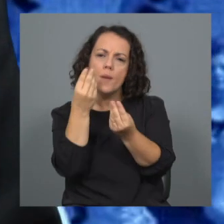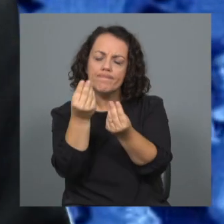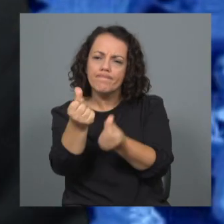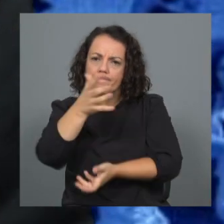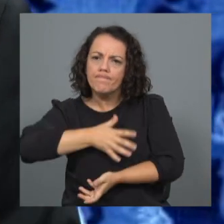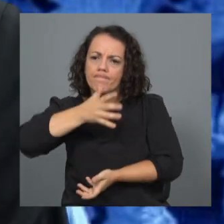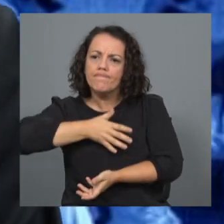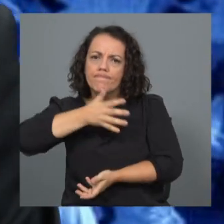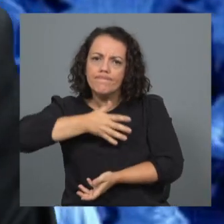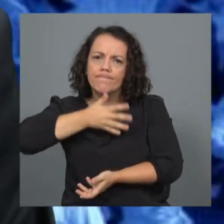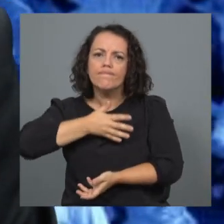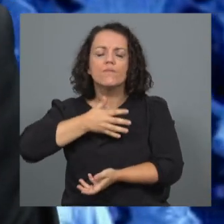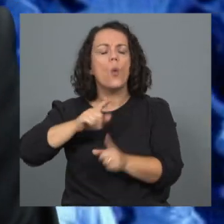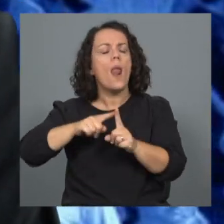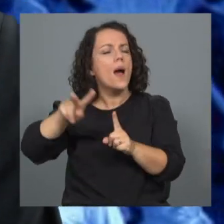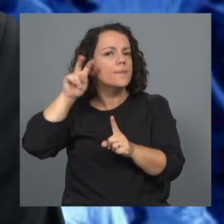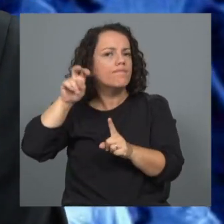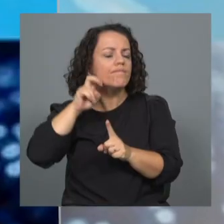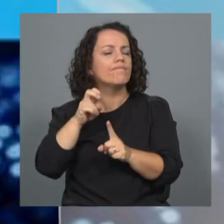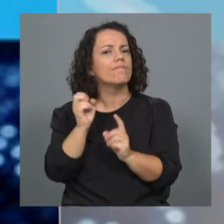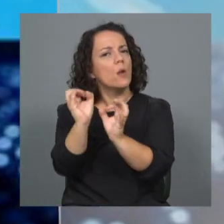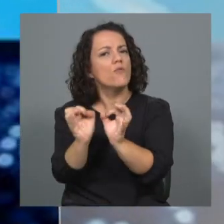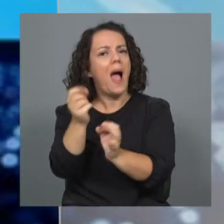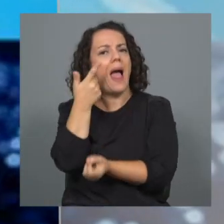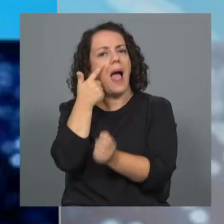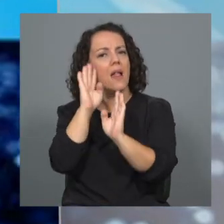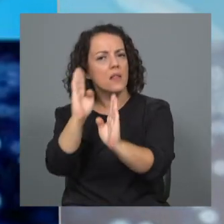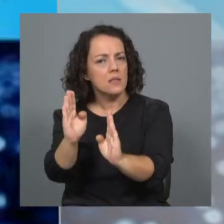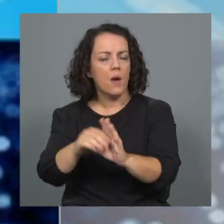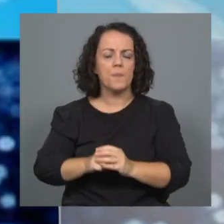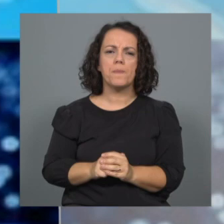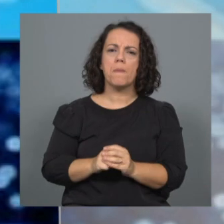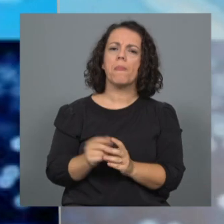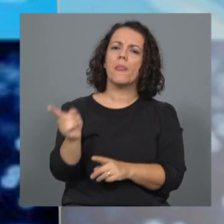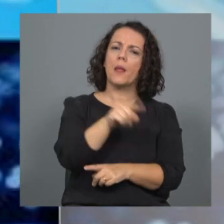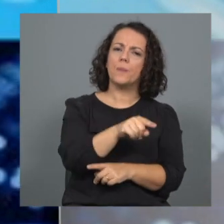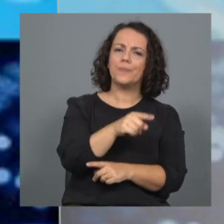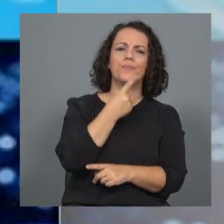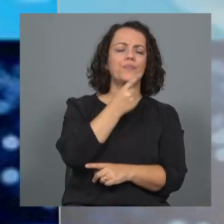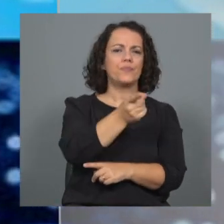bom. Claro. Procurar isso também. A Maria do Rosário, a Conferência Nacional do Apostolado dos Leigos, também com esta iniciativa da Praça